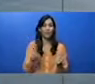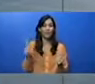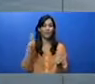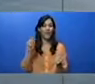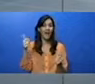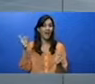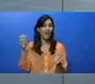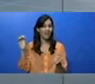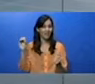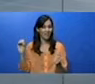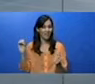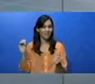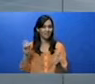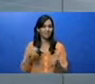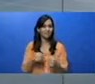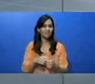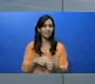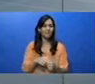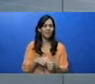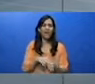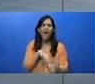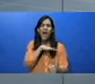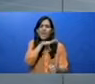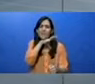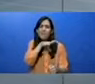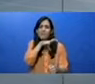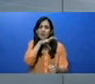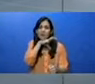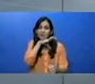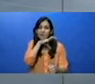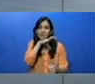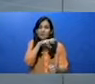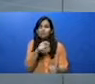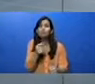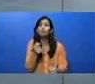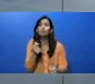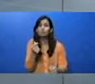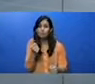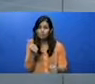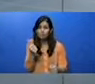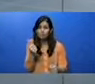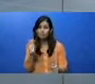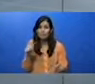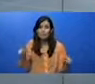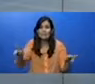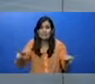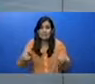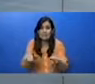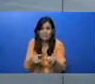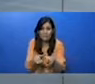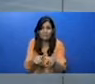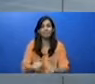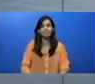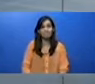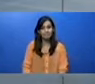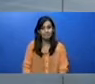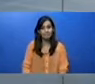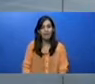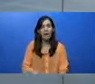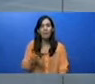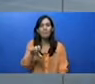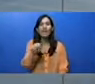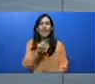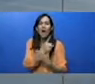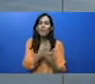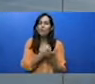tá? Animais ameaçados de extinção. Nós vamos falar um pouquinho sobre animais em extinção. Pegue a sua